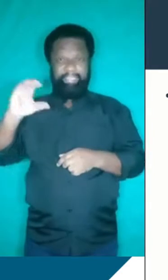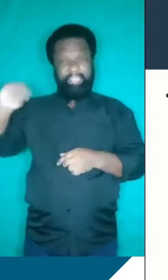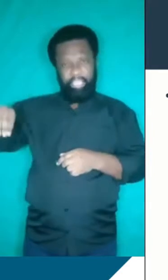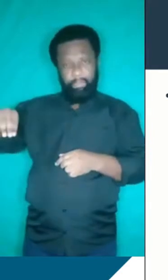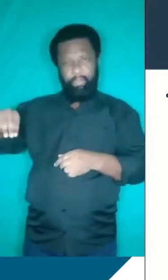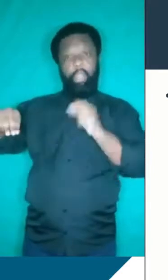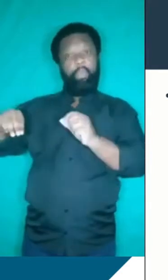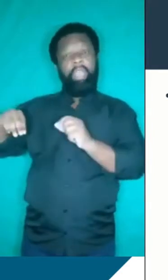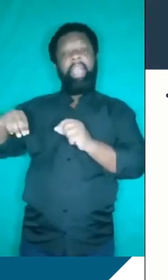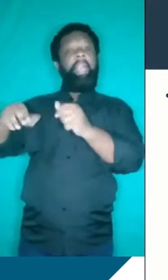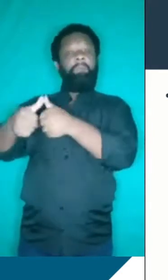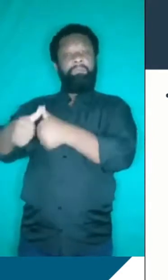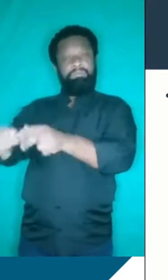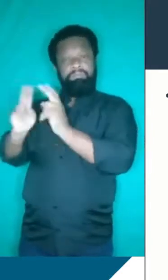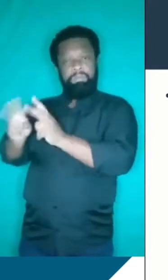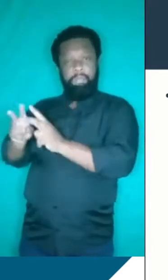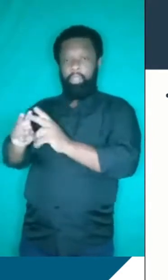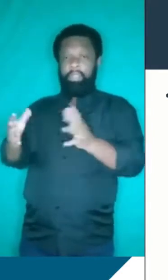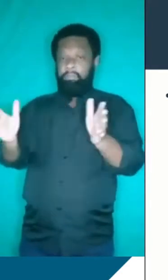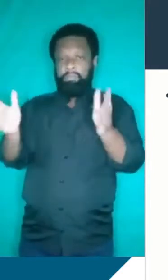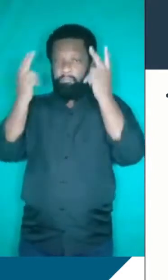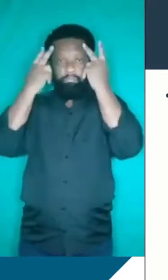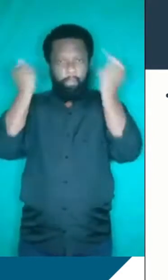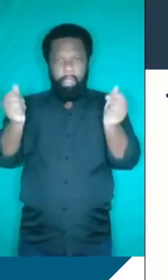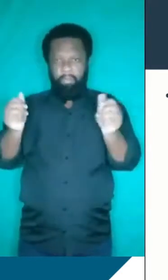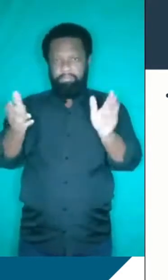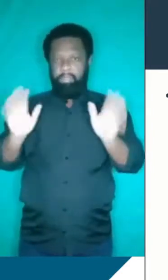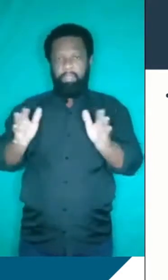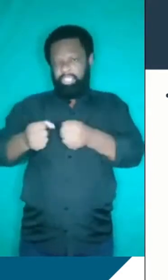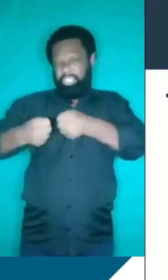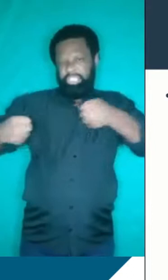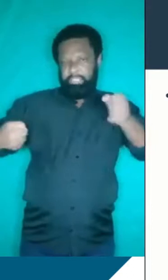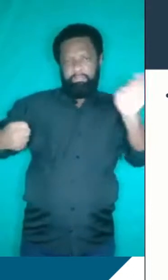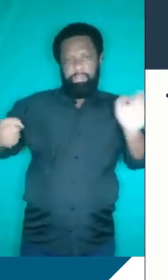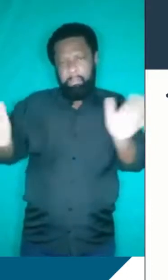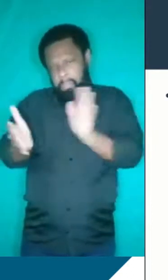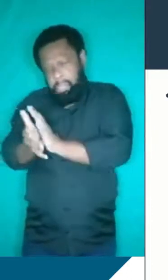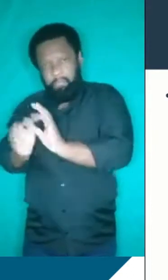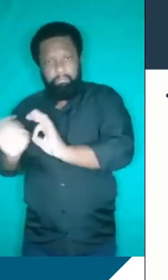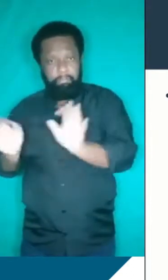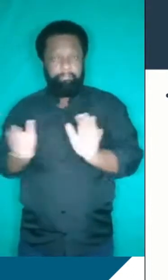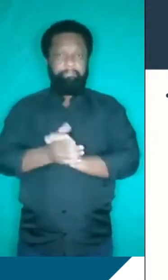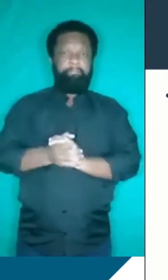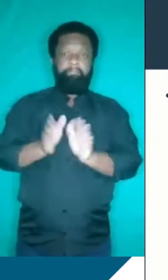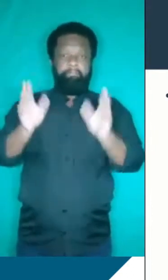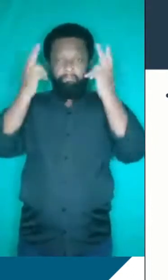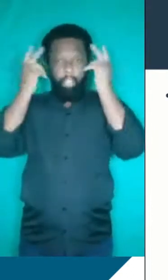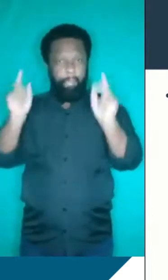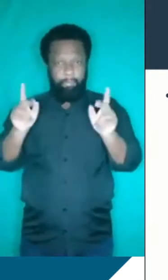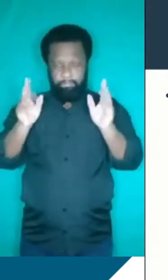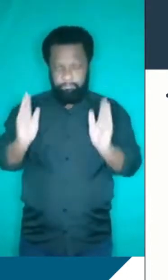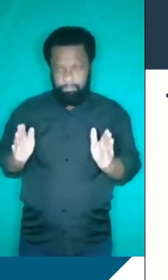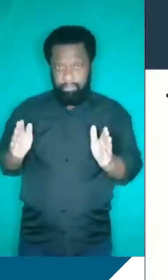30 centímetros é a posição natural dela. Ela não está distendida, ela não está contraída, ela não está esticada. Tudo bem? Essa mola